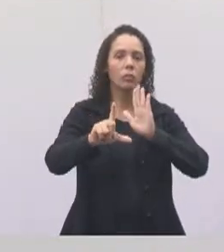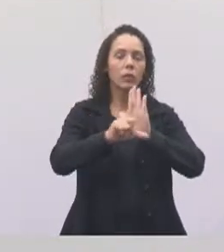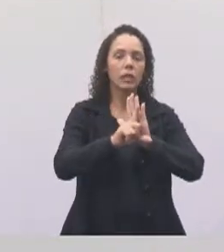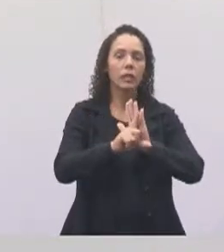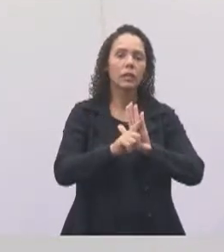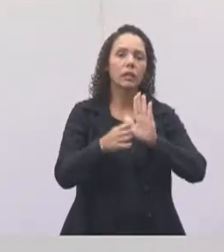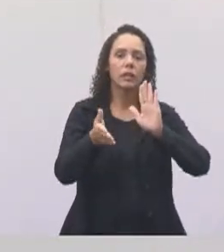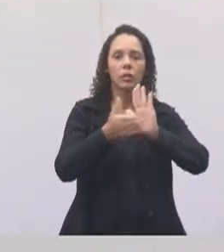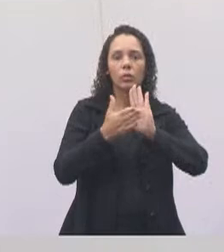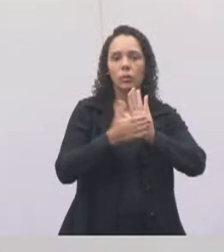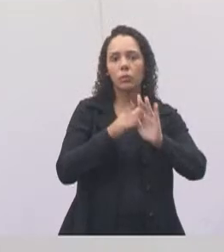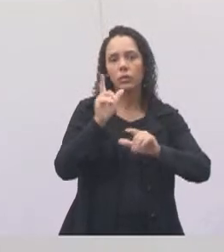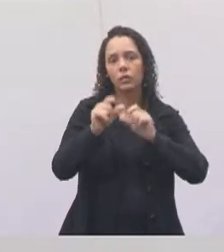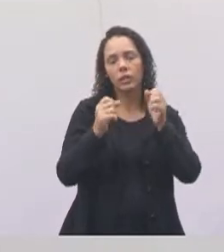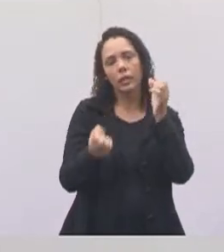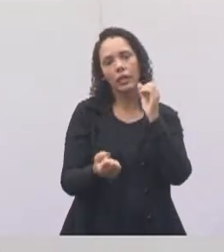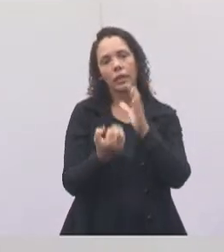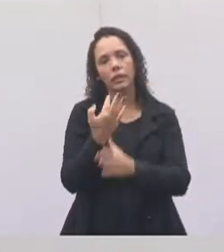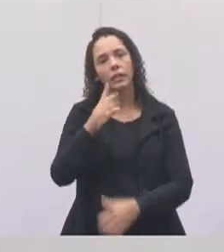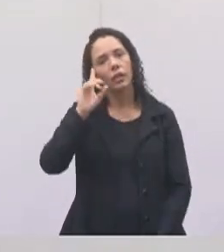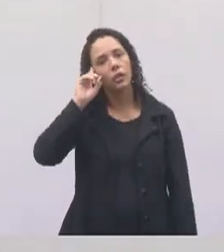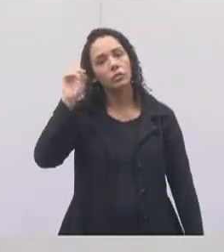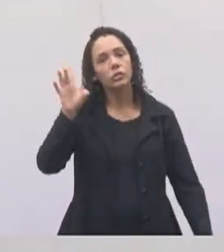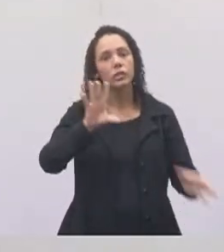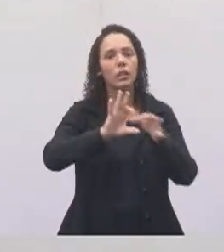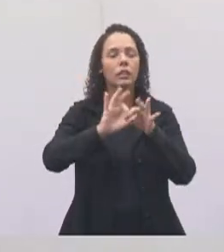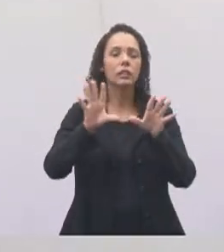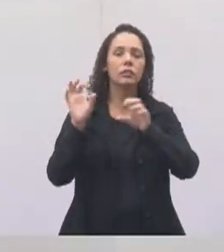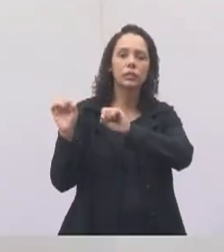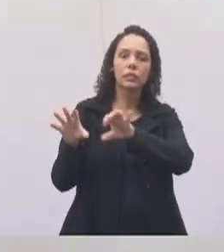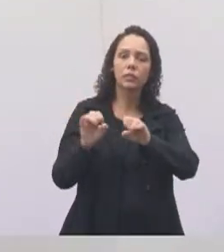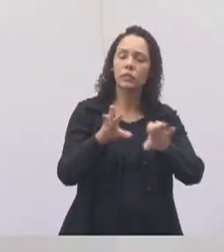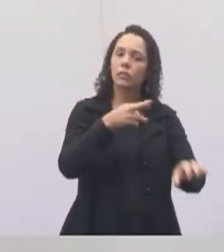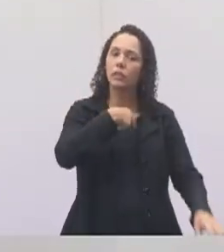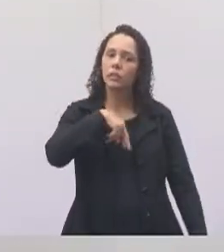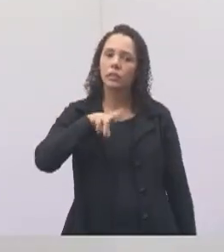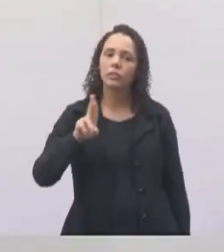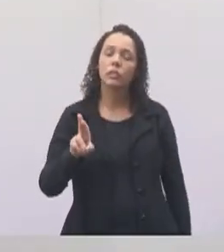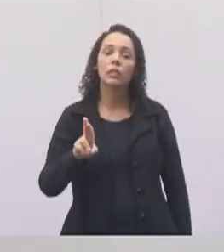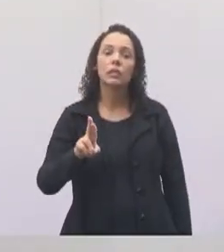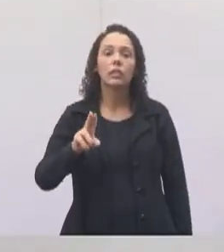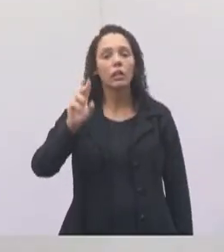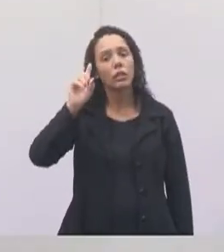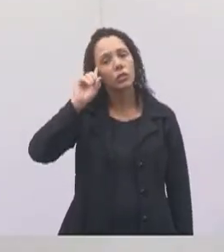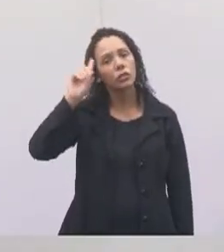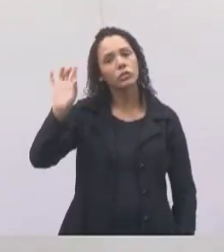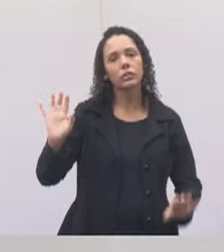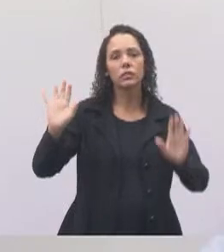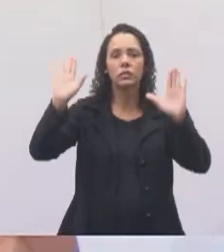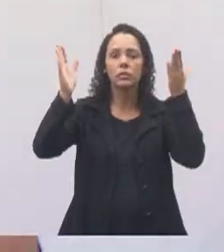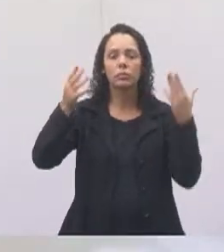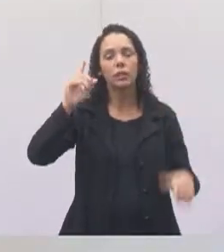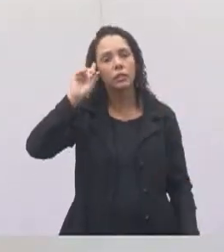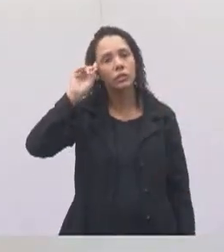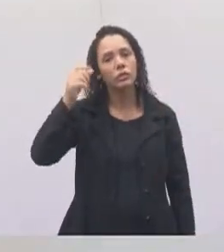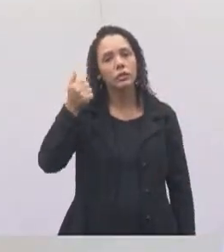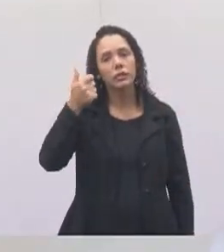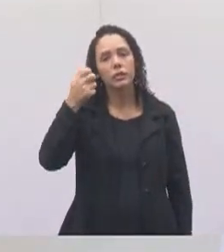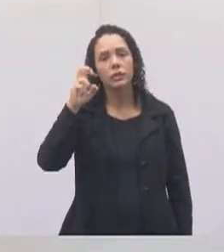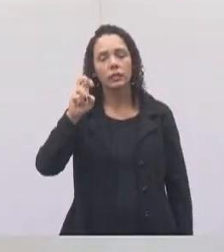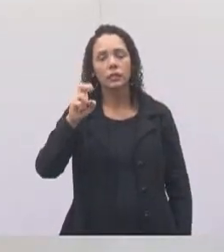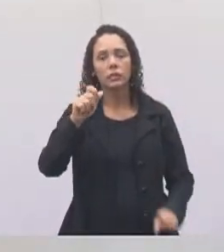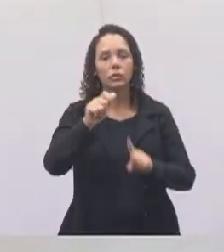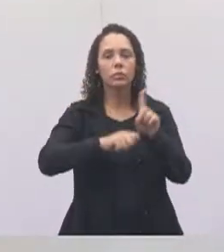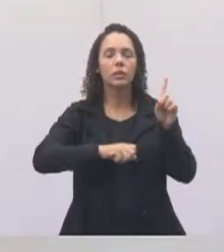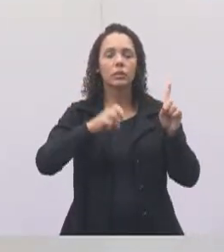tem o intuito de instituir o Dia da Liberdade e Educação Religiosa, data a ser celebrada no dia 15 de novembro. Quando a